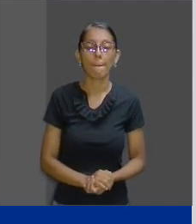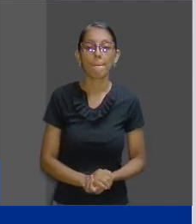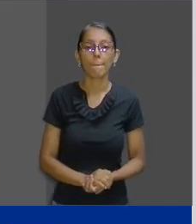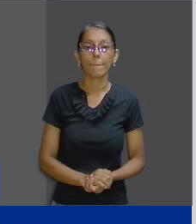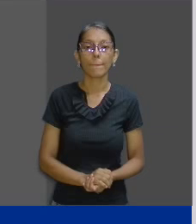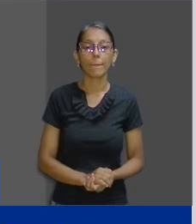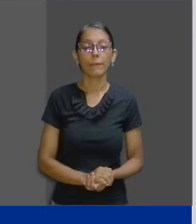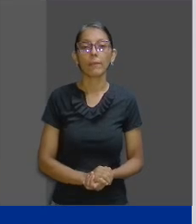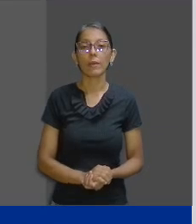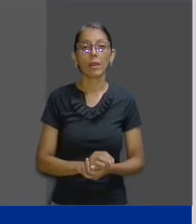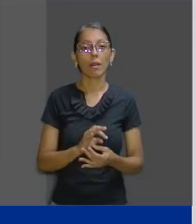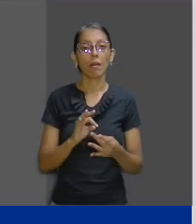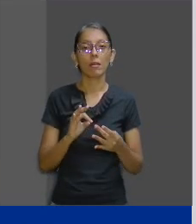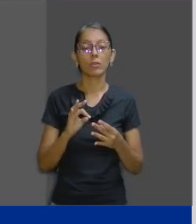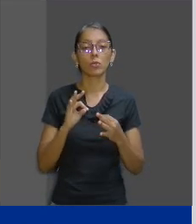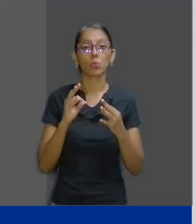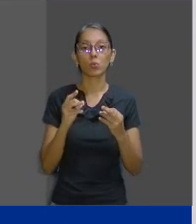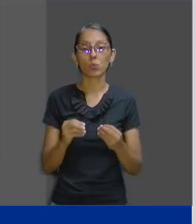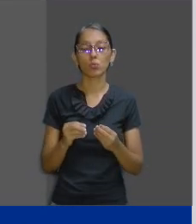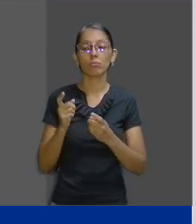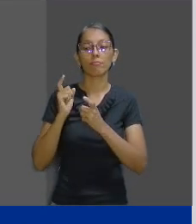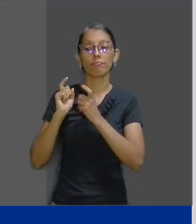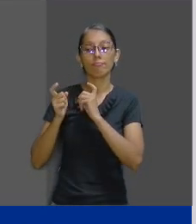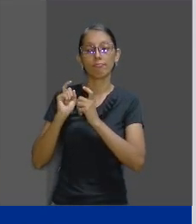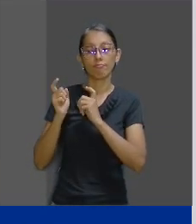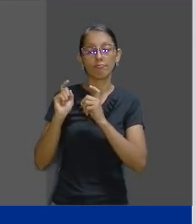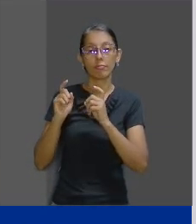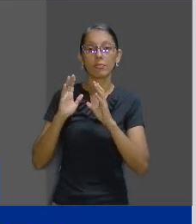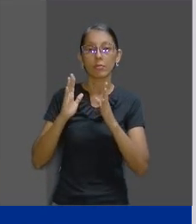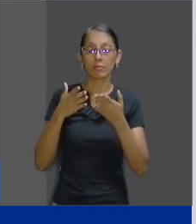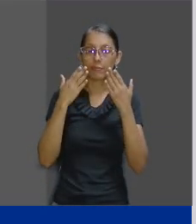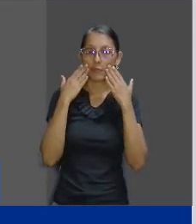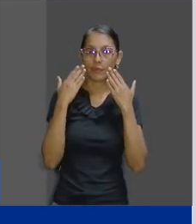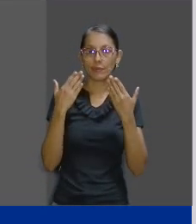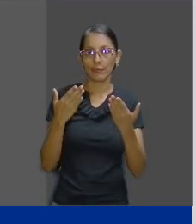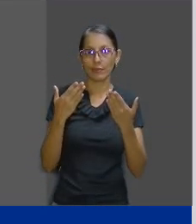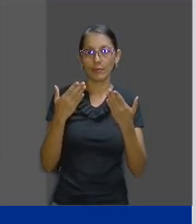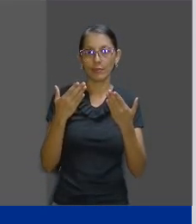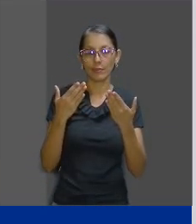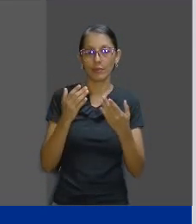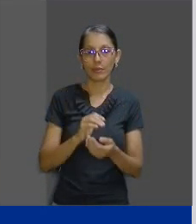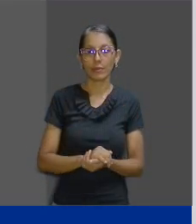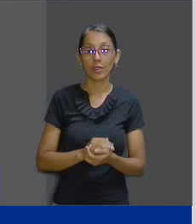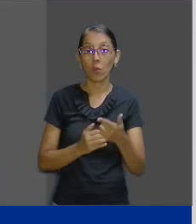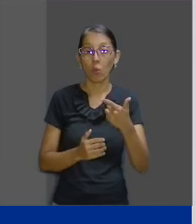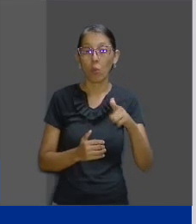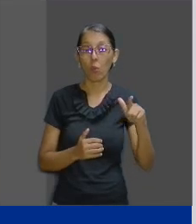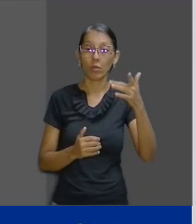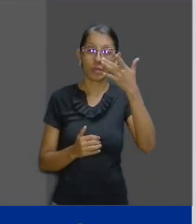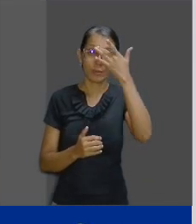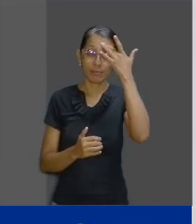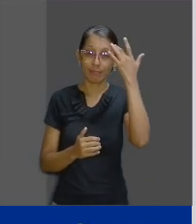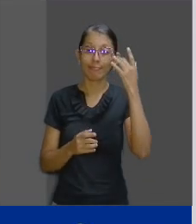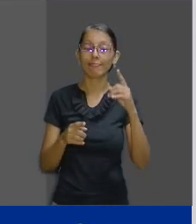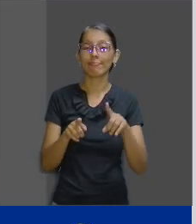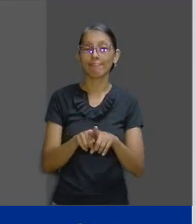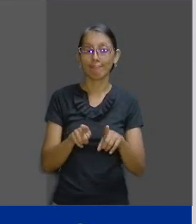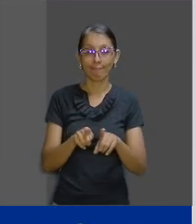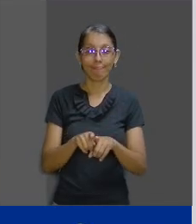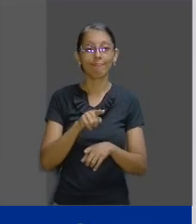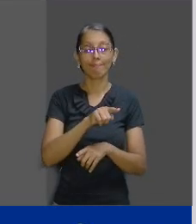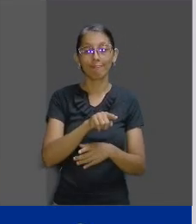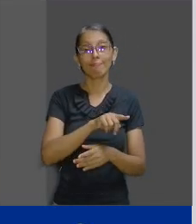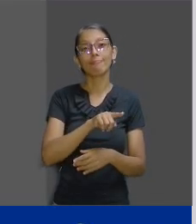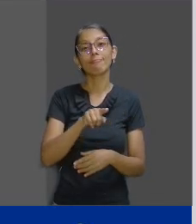aqui. E todos esses diálogos foram confirmados também por testemunhas de defesa. Então, as próprias